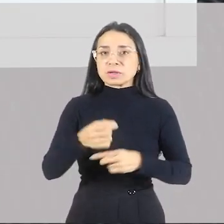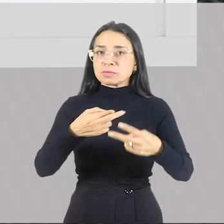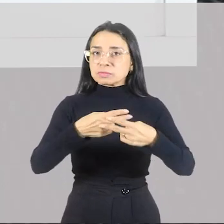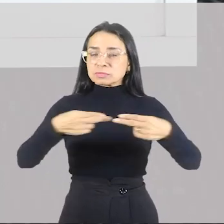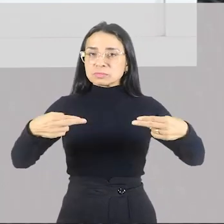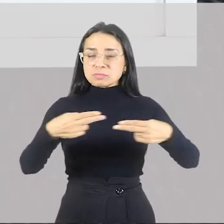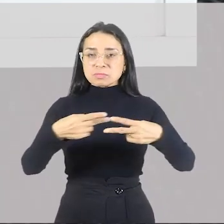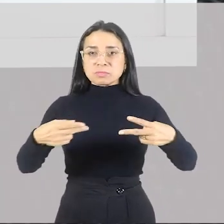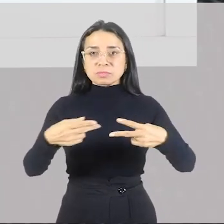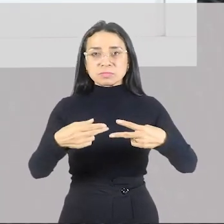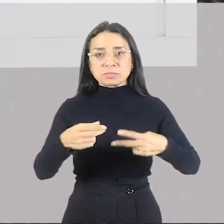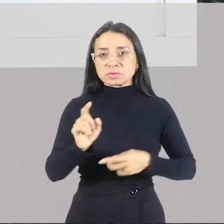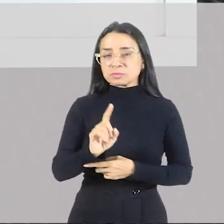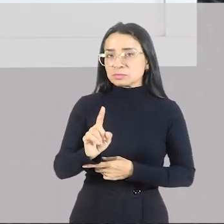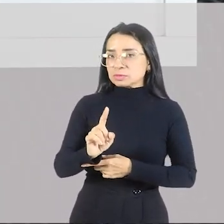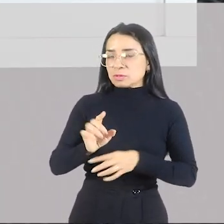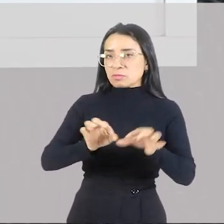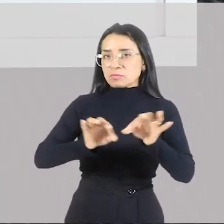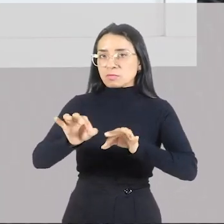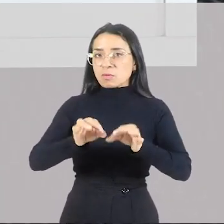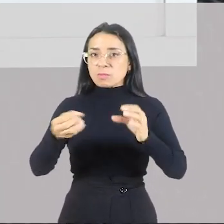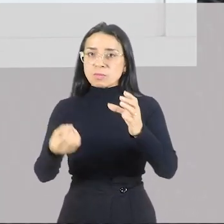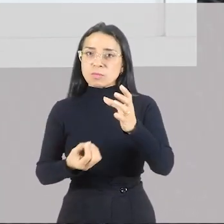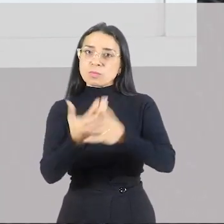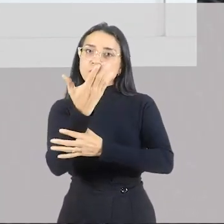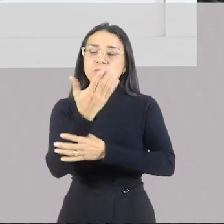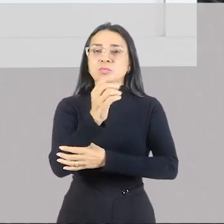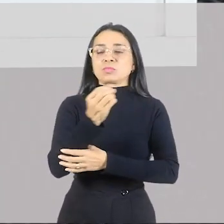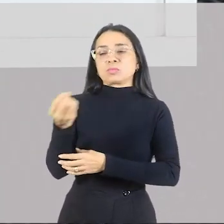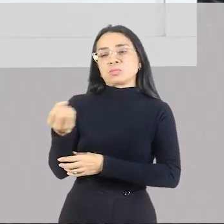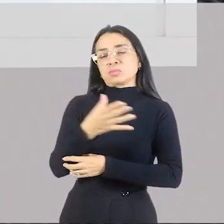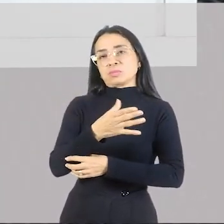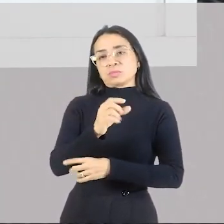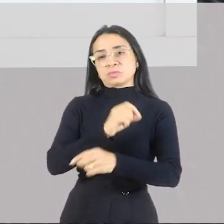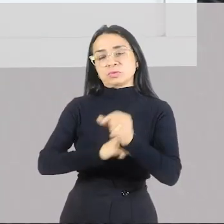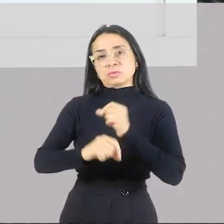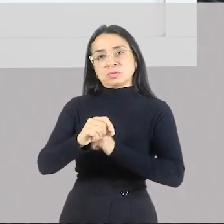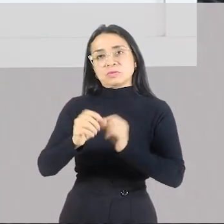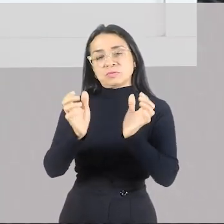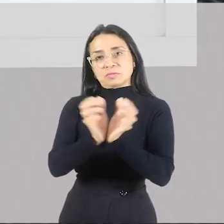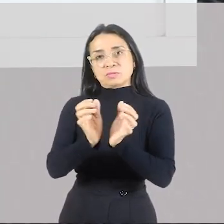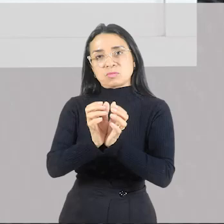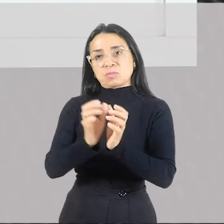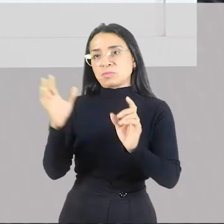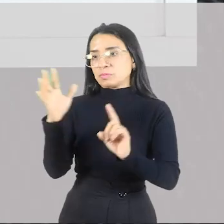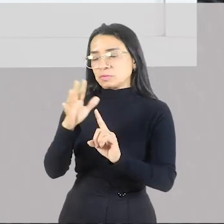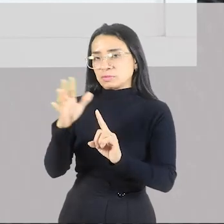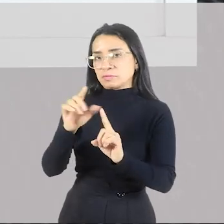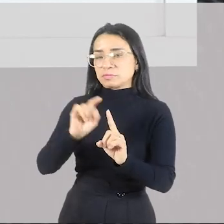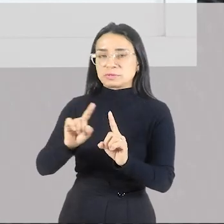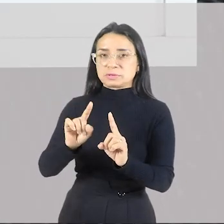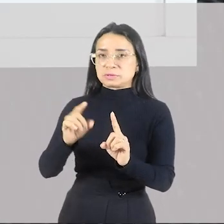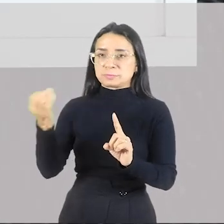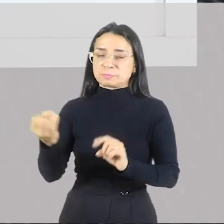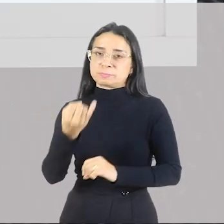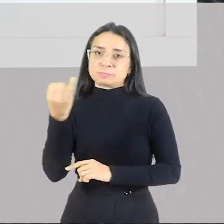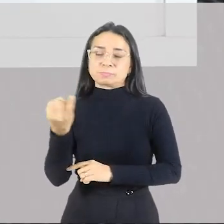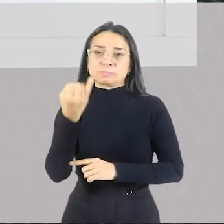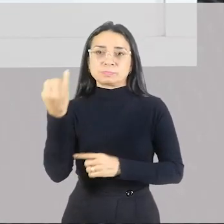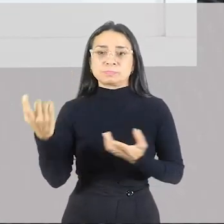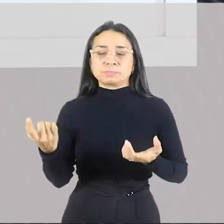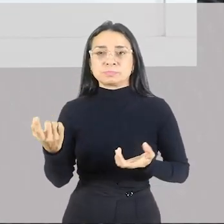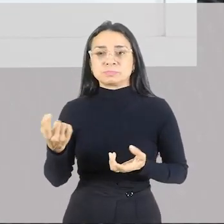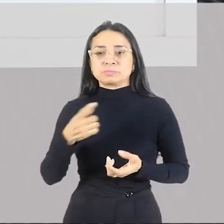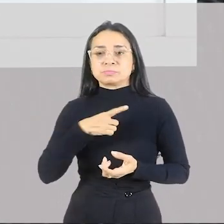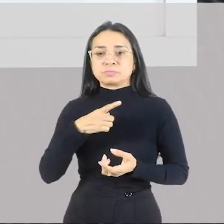elementos, ele não forma um novo grupo, ele não interfere, ele não é importante, e